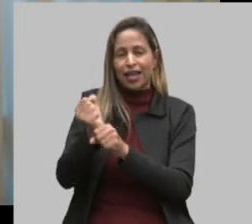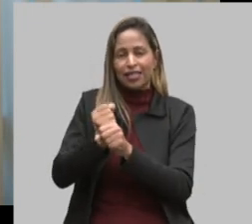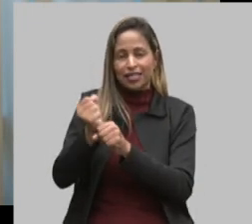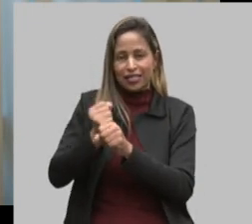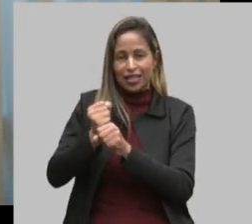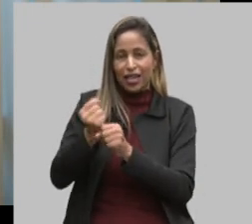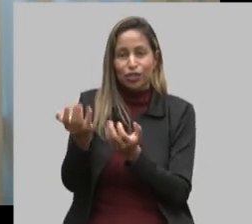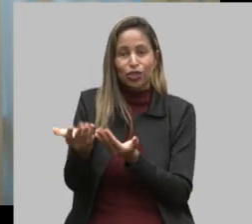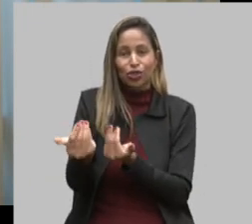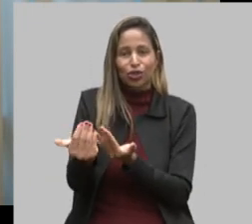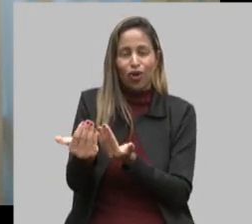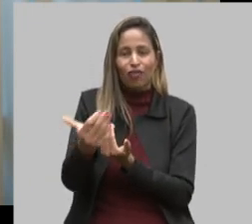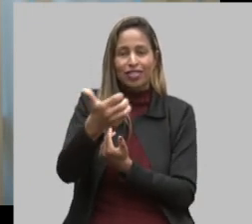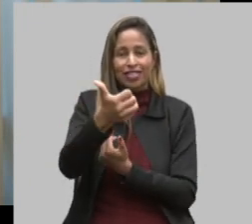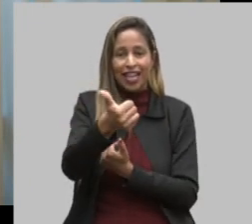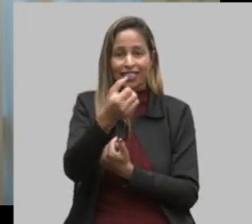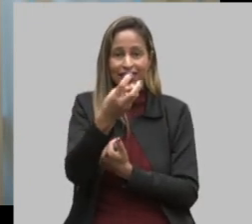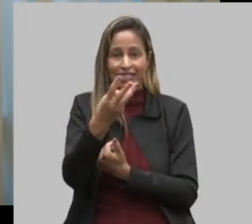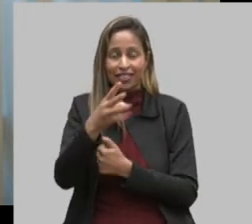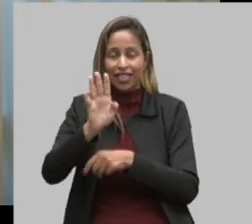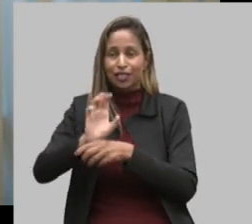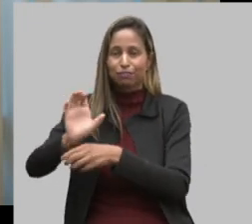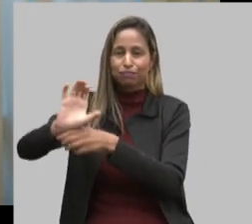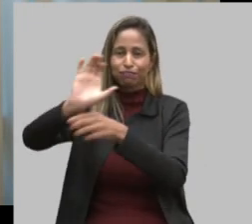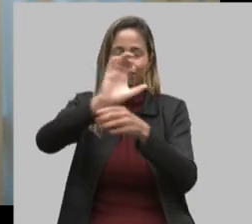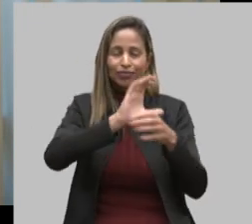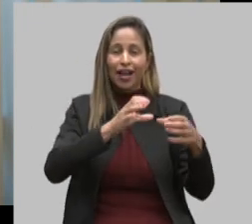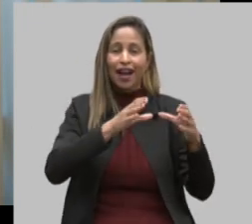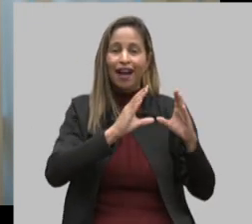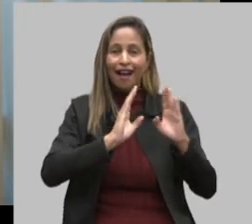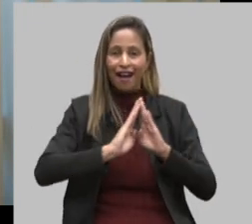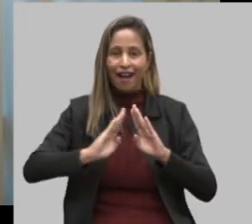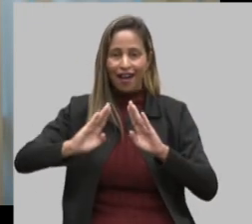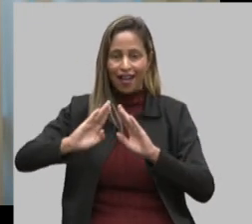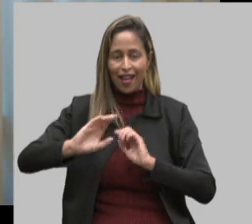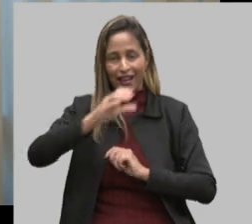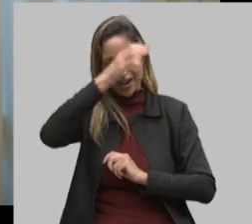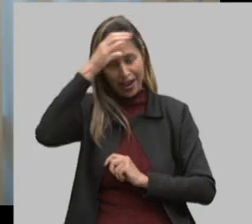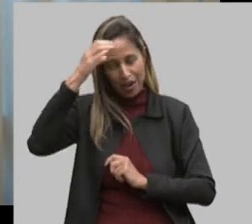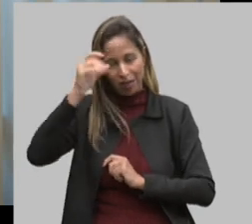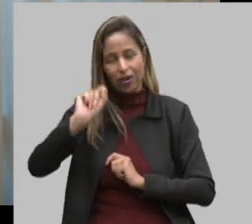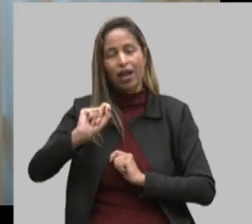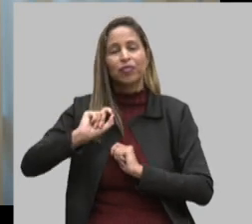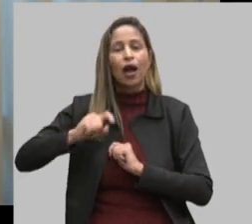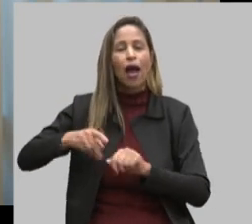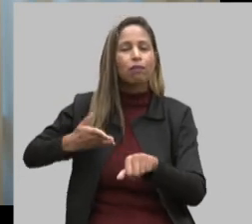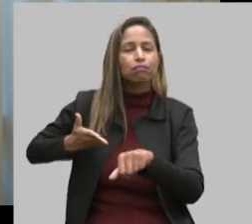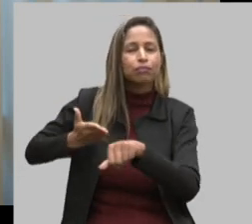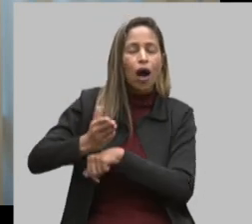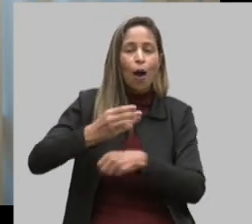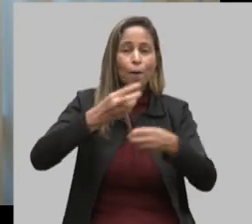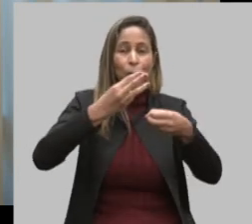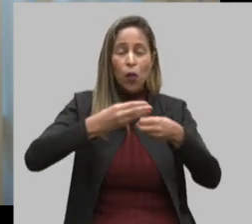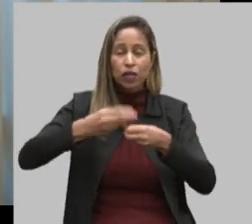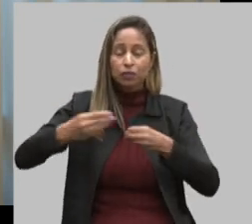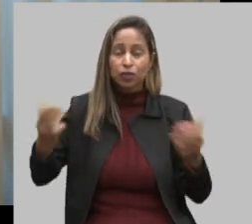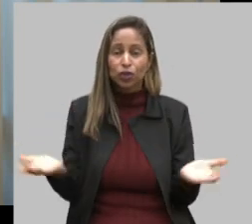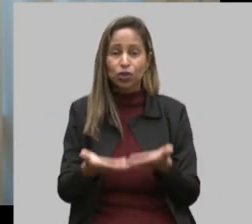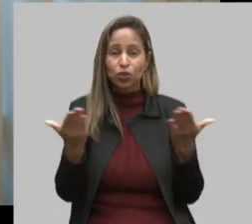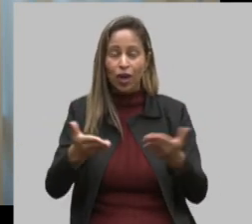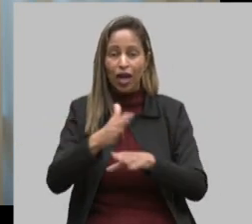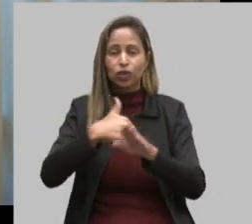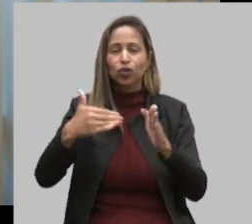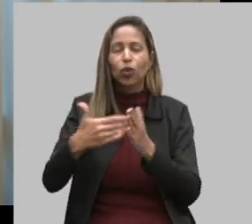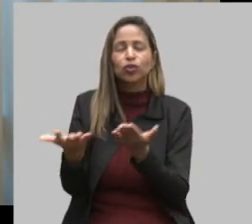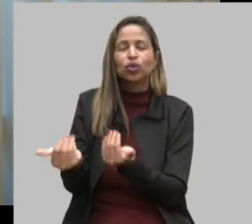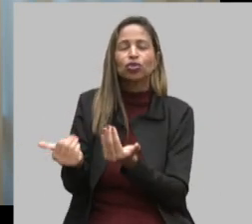chega a 133 câmaras municipais parceiras e nosso objetivo é engajar cada vez mais municípios para estimular a participação de todos os jovens